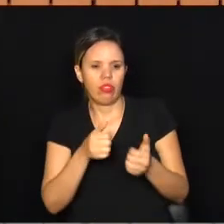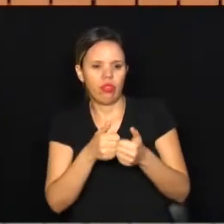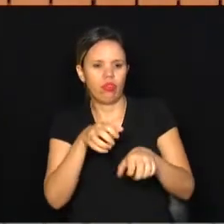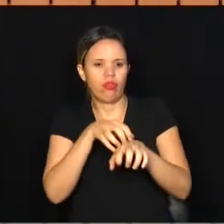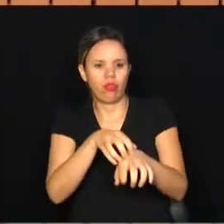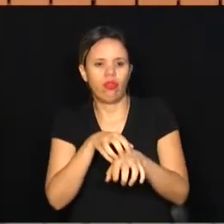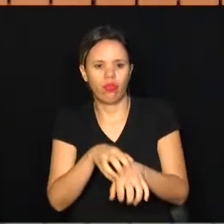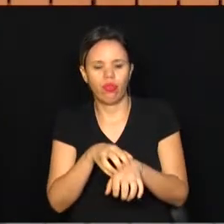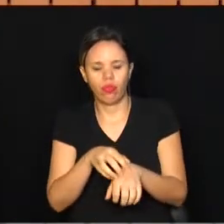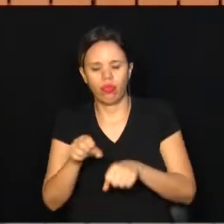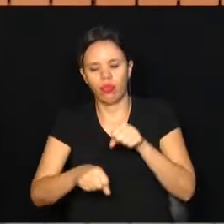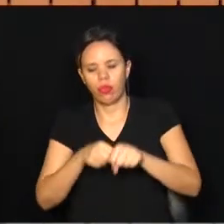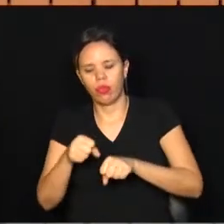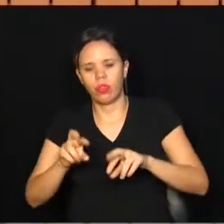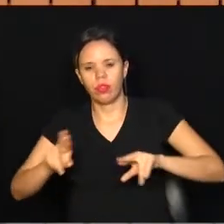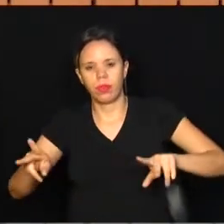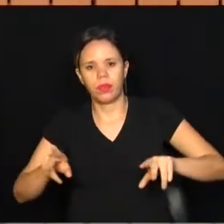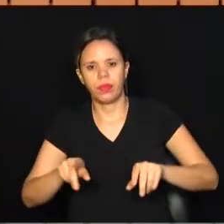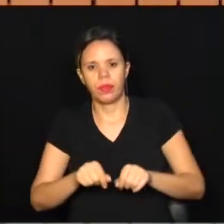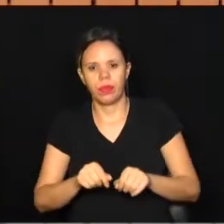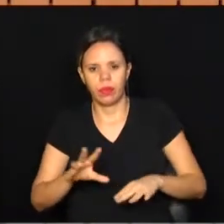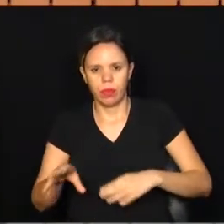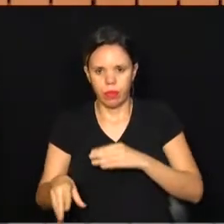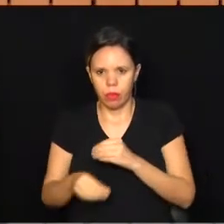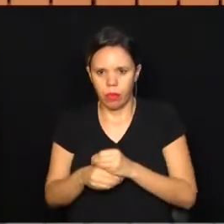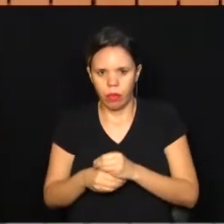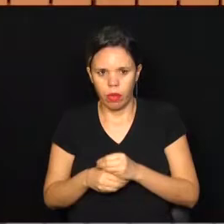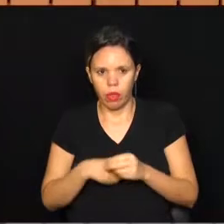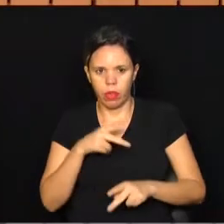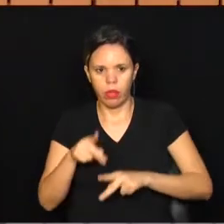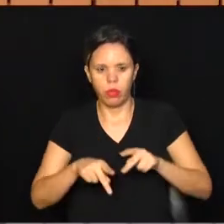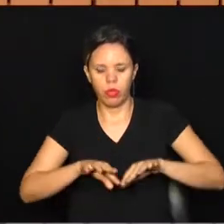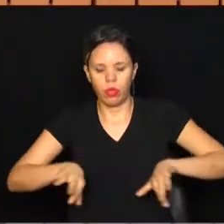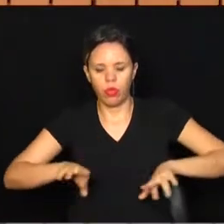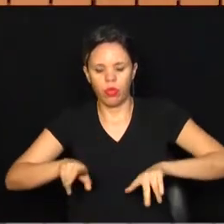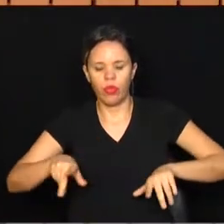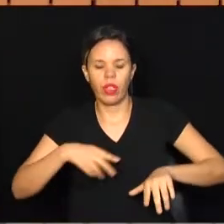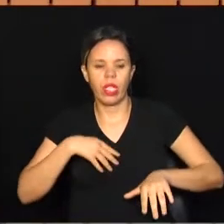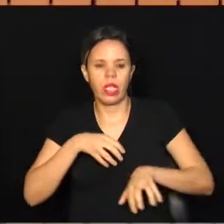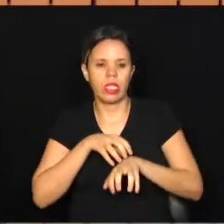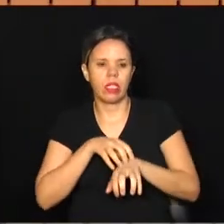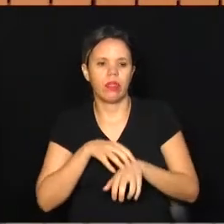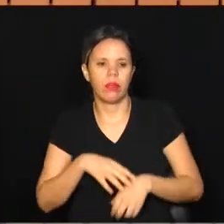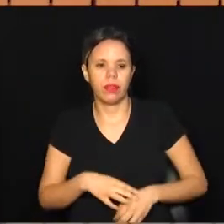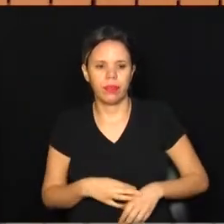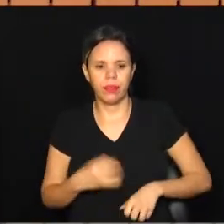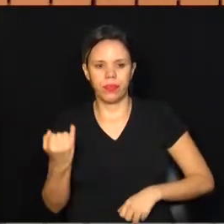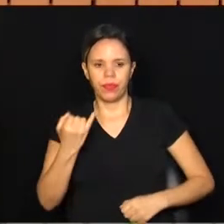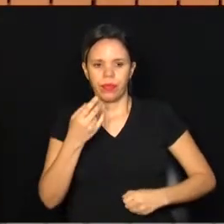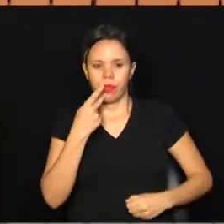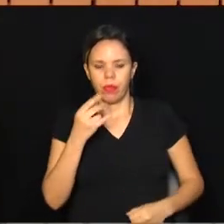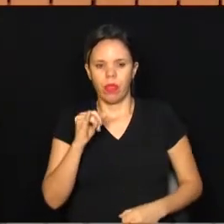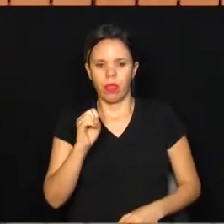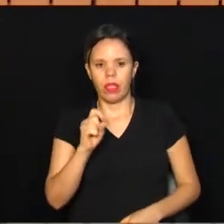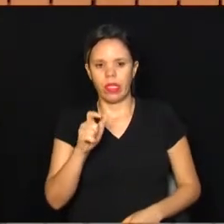bicicleta. Ele questiona, então, a integração entre os modais, isso é muito importante. E a Isabel